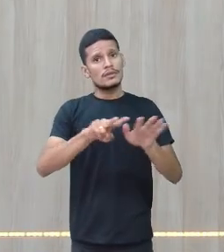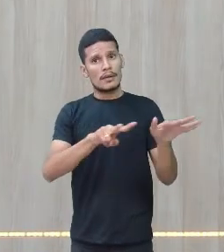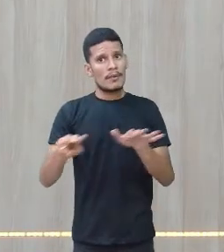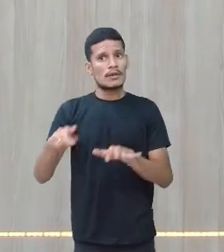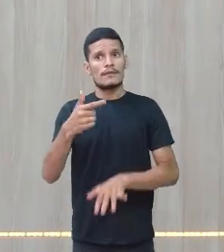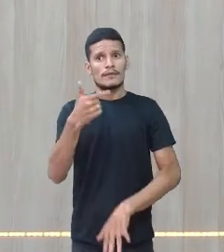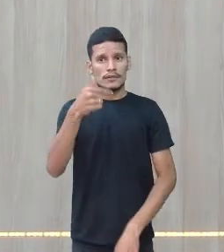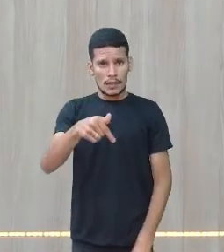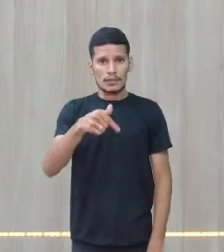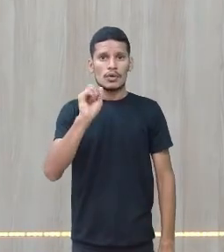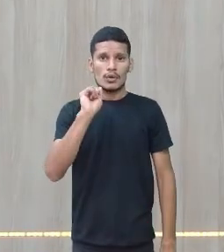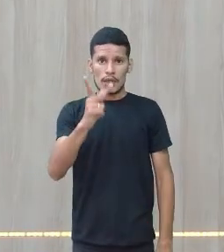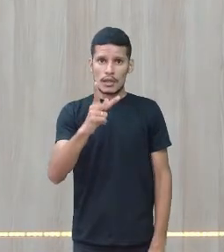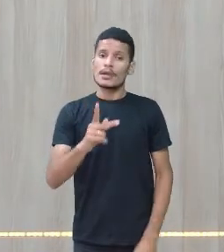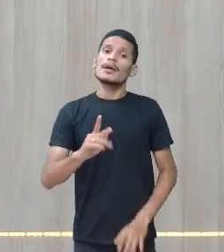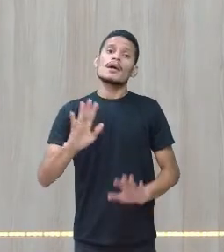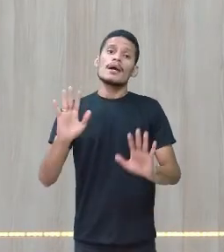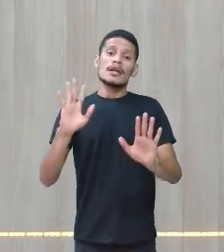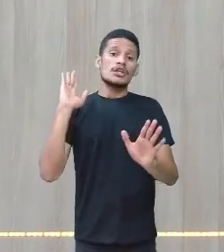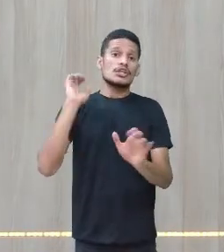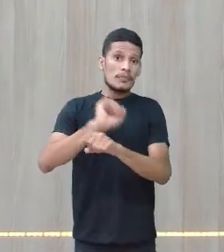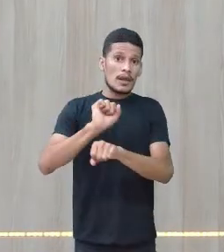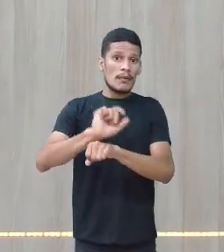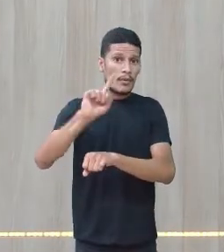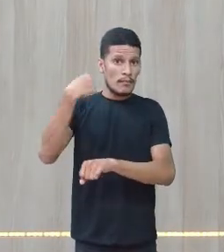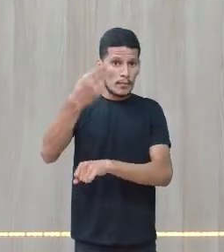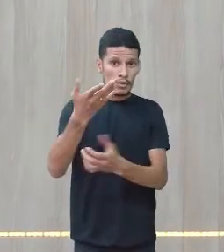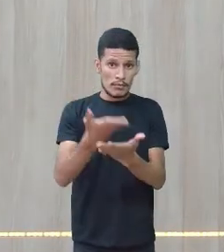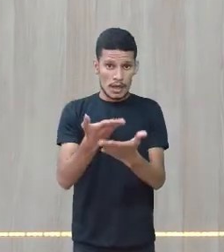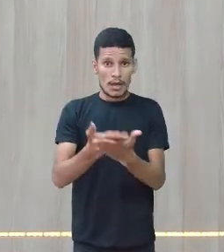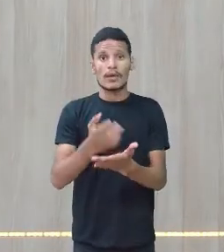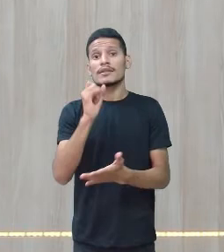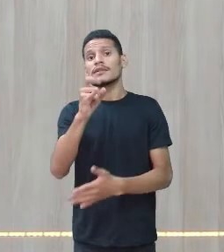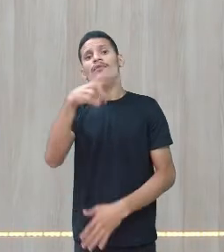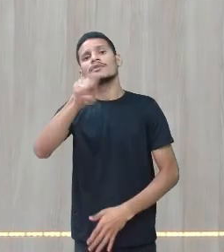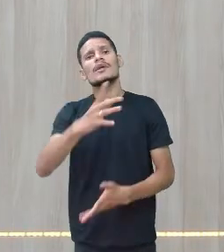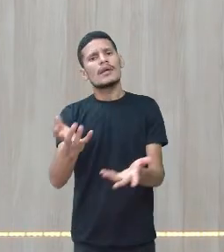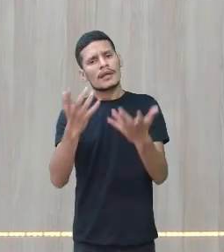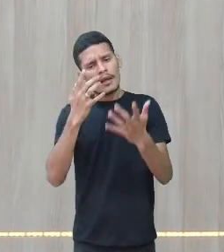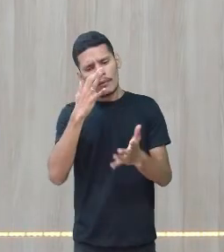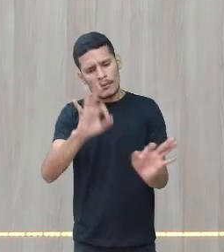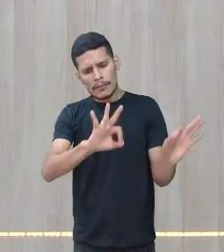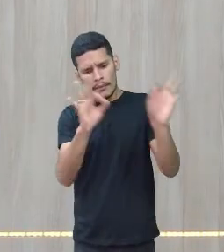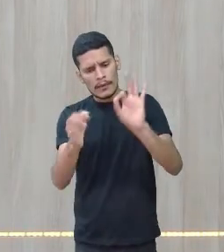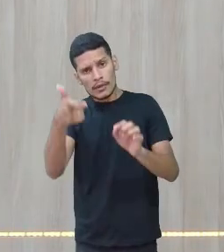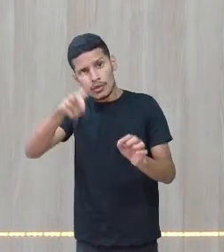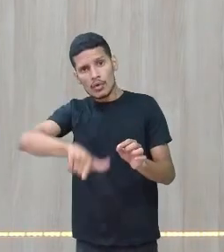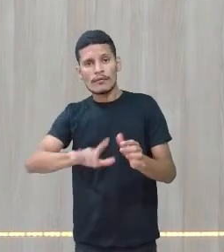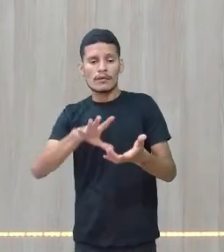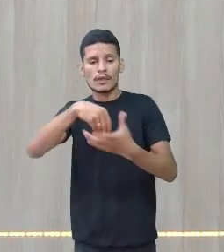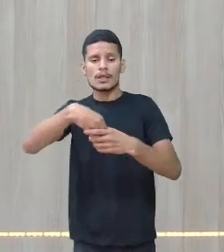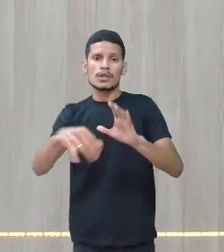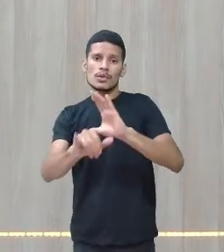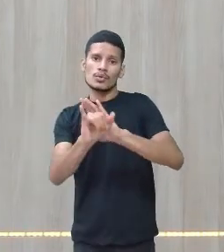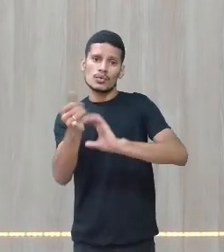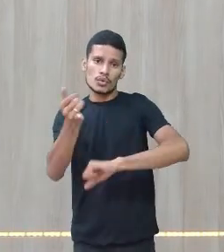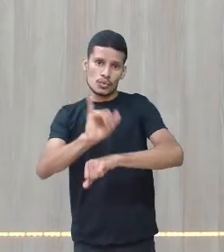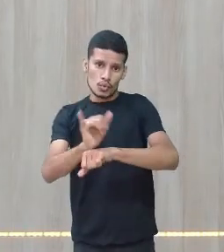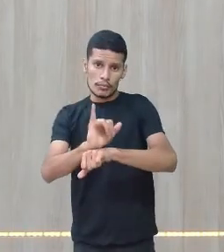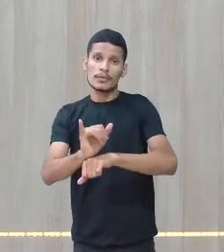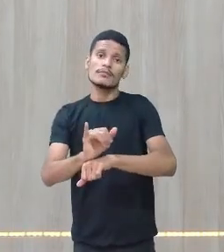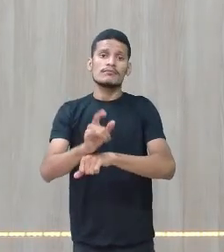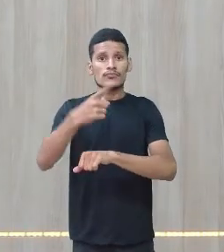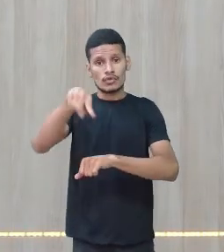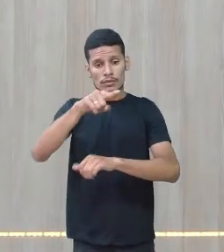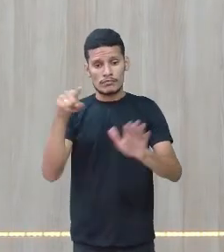27, ok? Então, aguardamos vocês na próxima aula e quem quiser ver de novo, vai lá no YouTube, faz a sua pergunta, coloca aí a